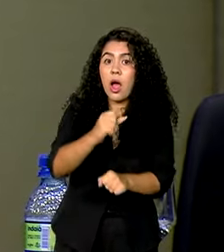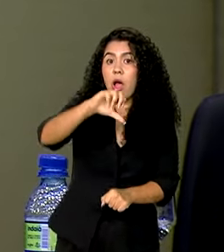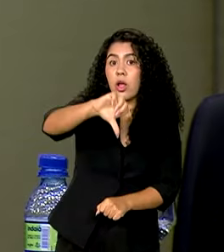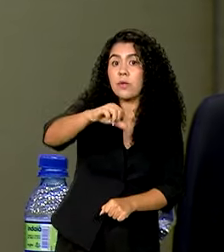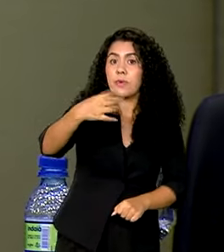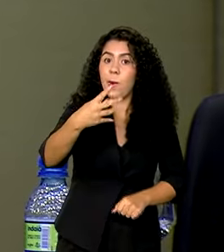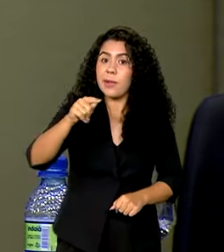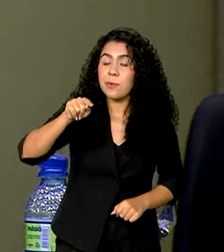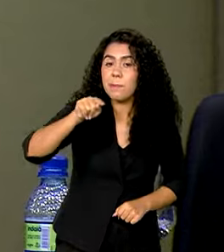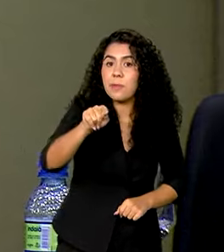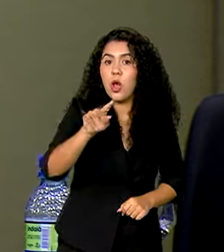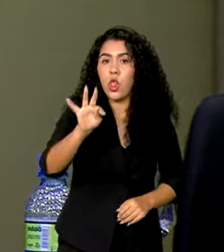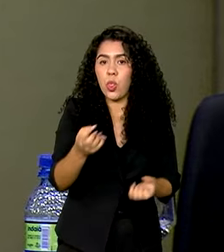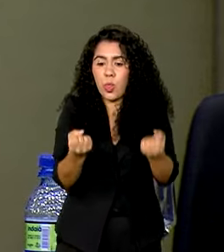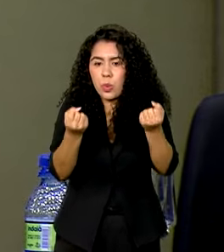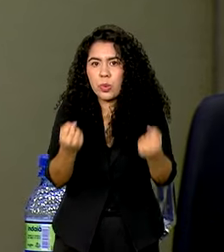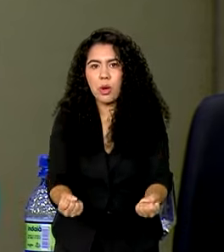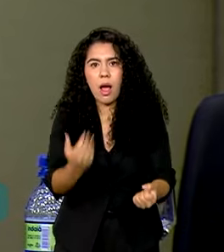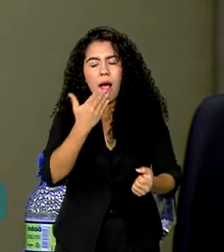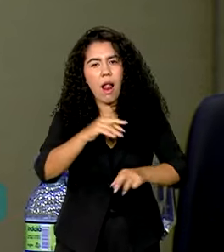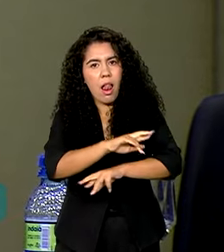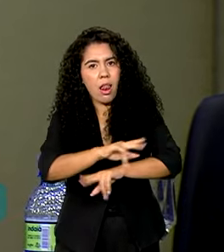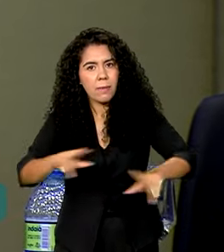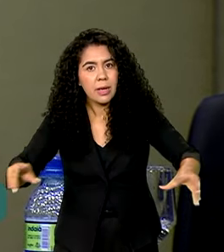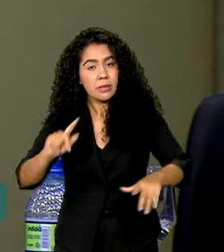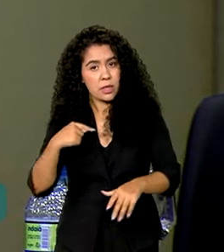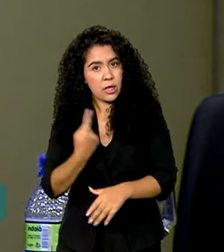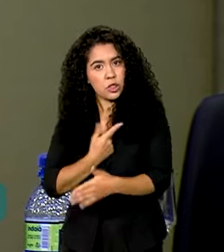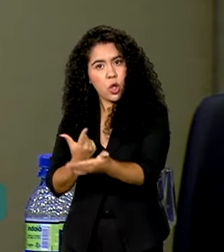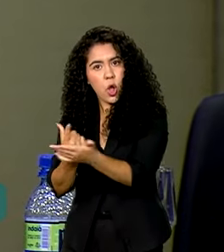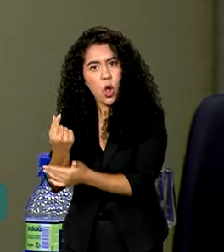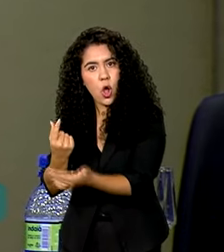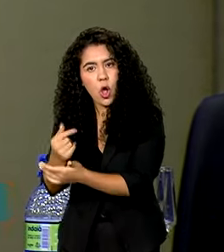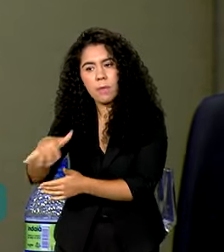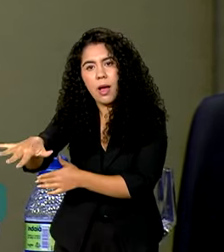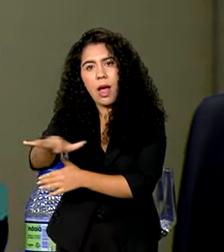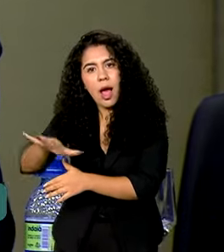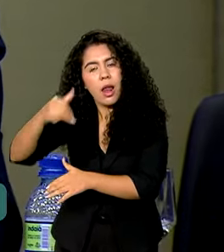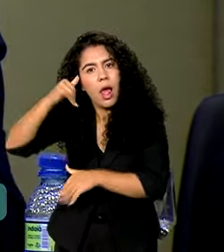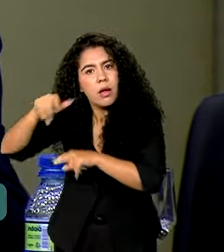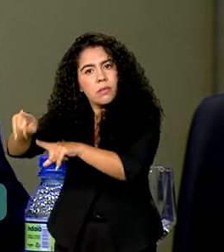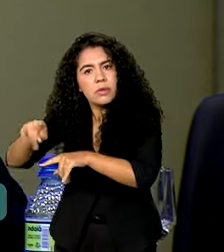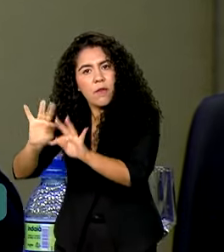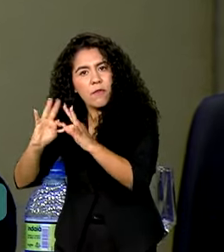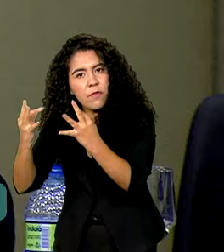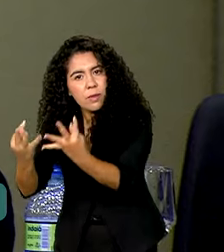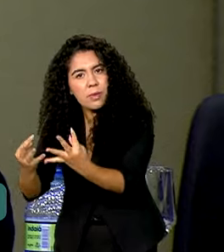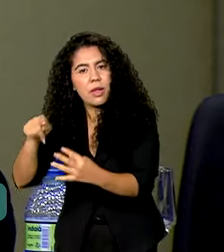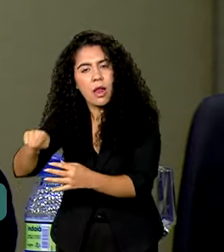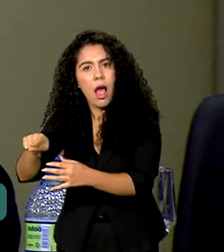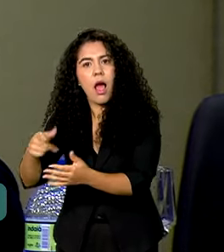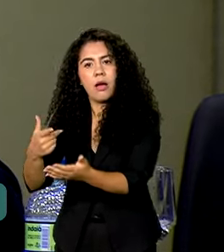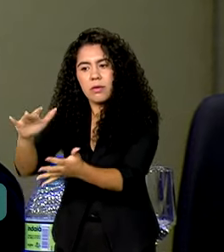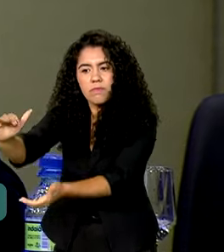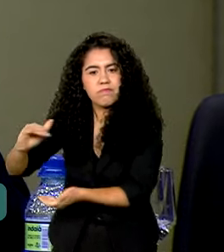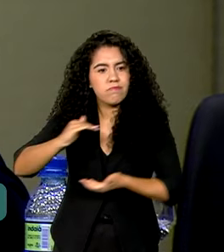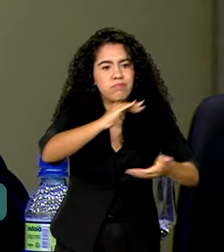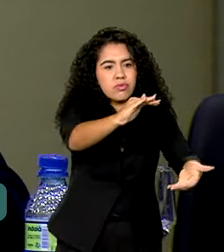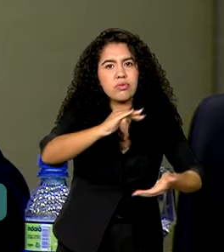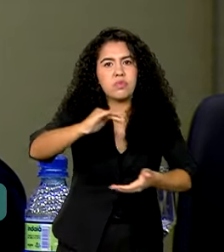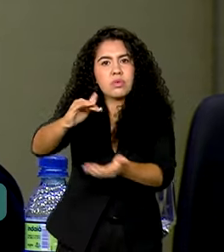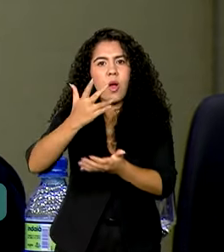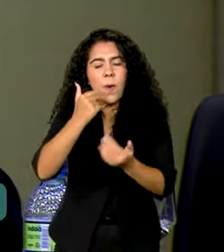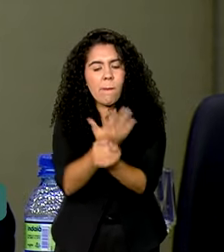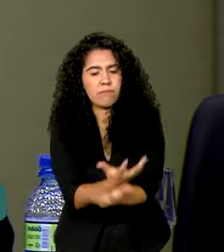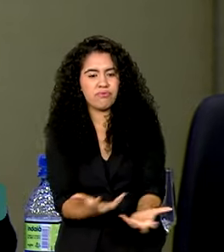toneladas de alimentos adquiridos da agricultura familiar e que, de uma forma simultânea, esses alimentos estão chegando na mesa de